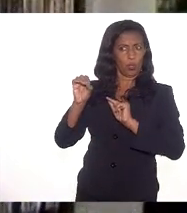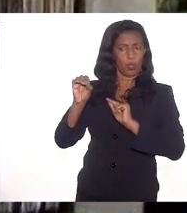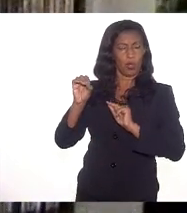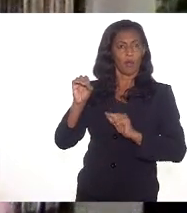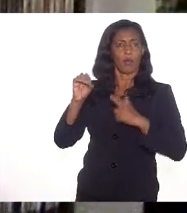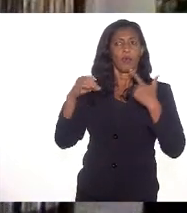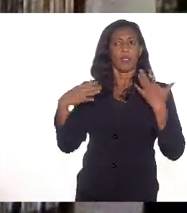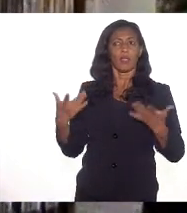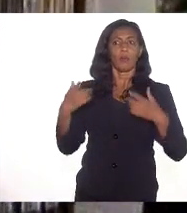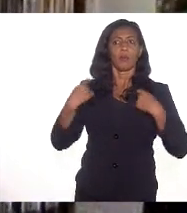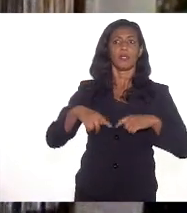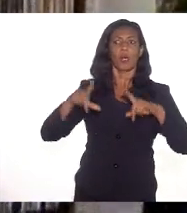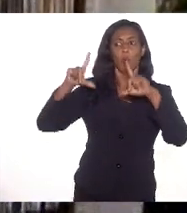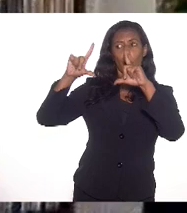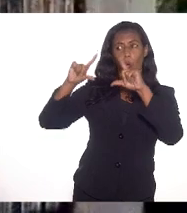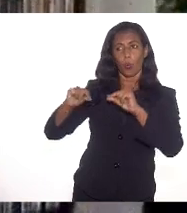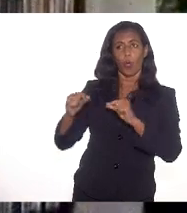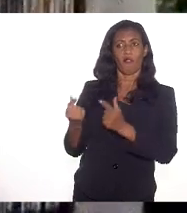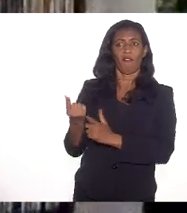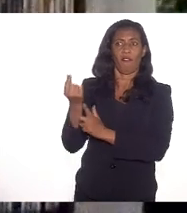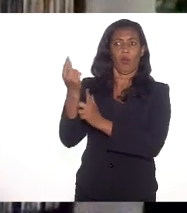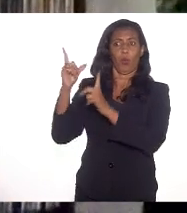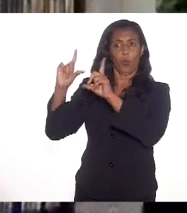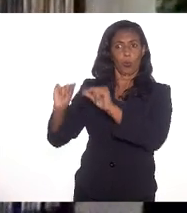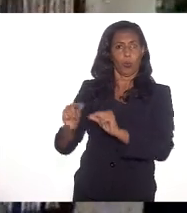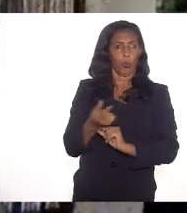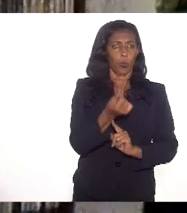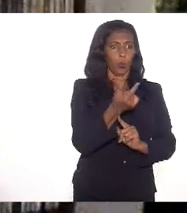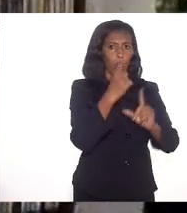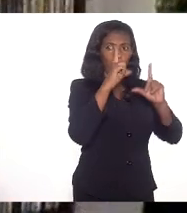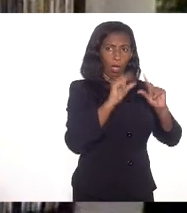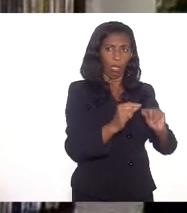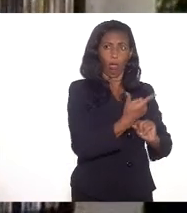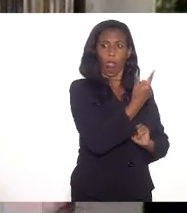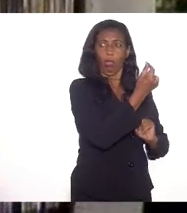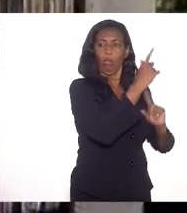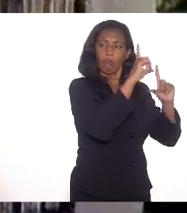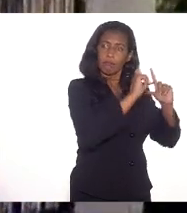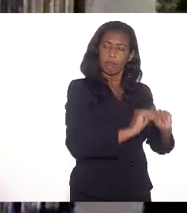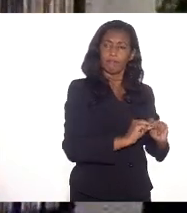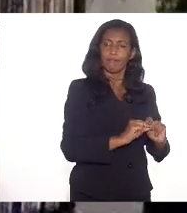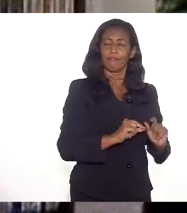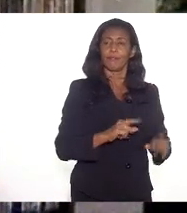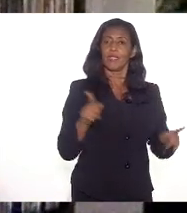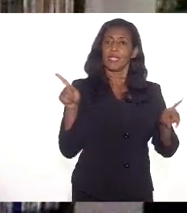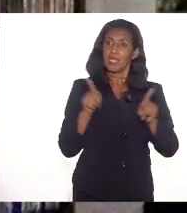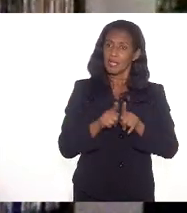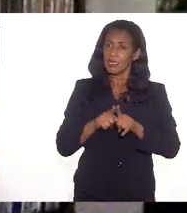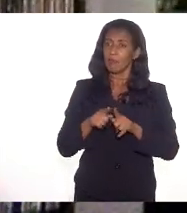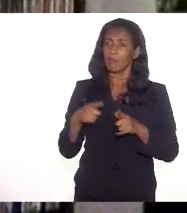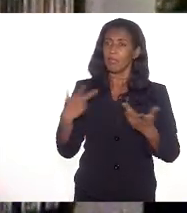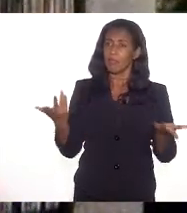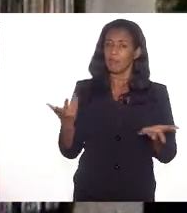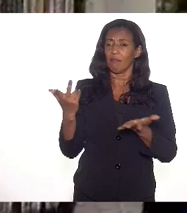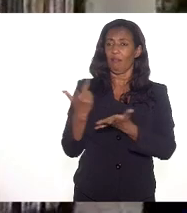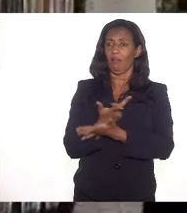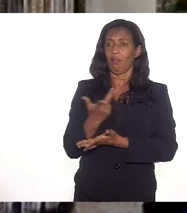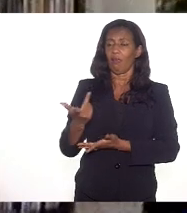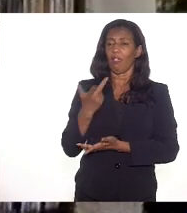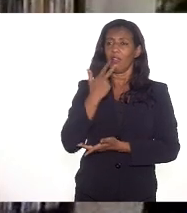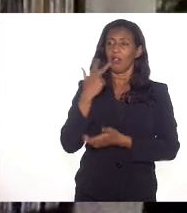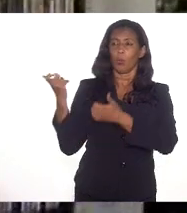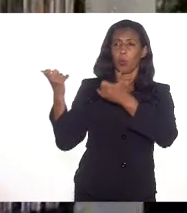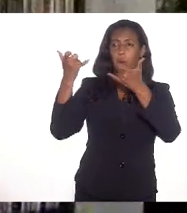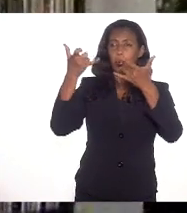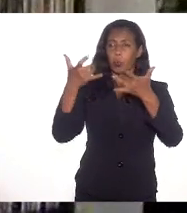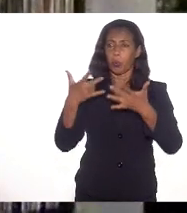reduzindo ainda mais o orçamento reservado para as áreas. E ainda fazem isso, justificando que